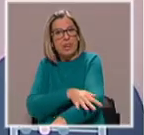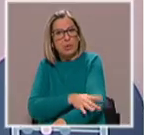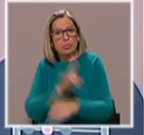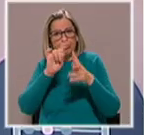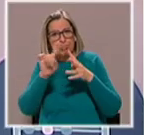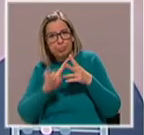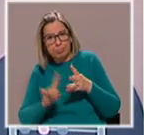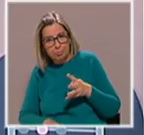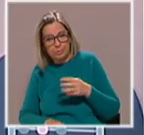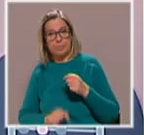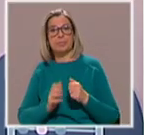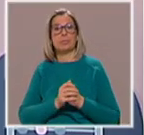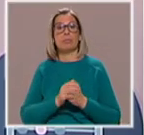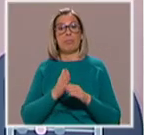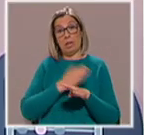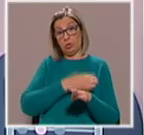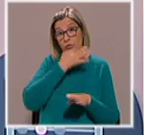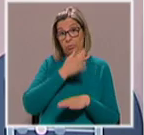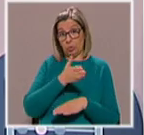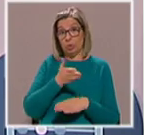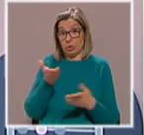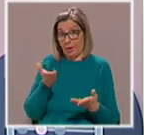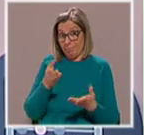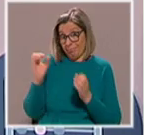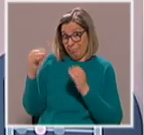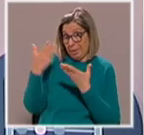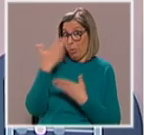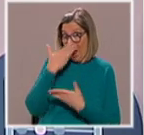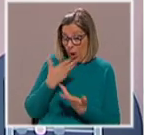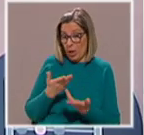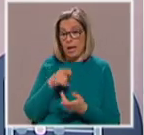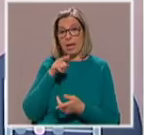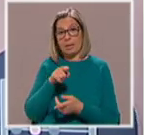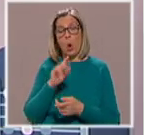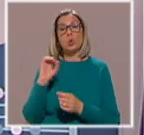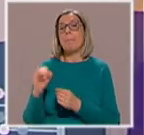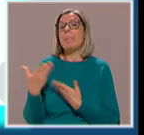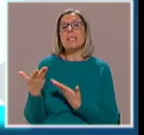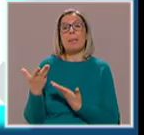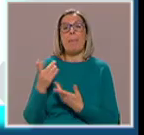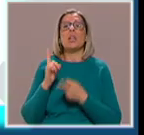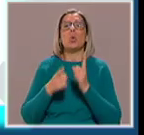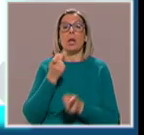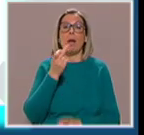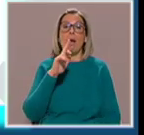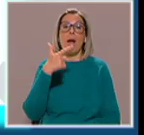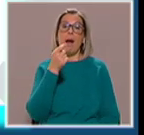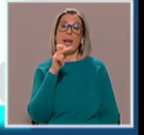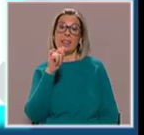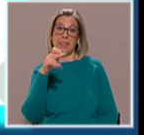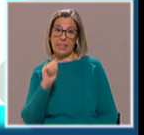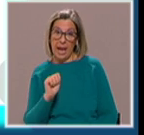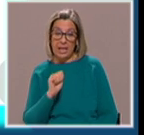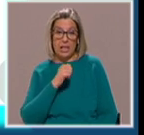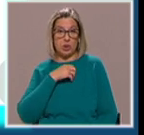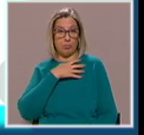falado inicialmente na aula, no início da aula. Portanto, os principais vasos sanguíneos são as artérias, que se vão subdividir